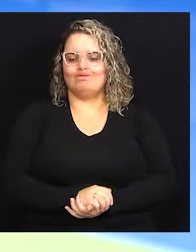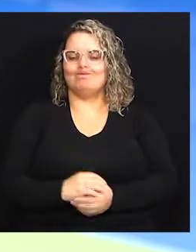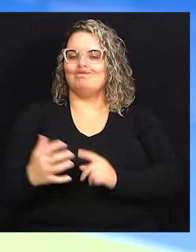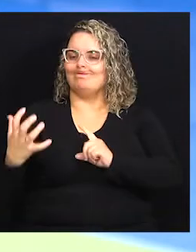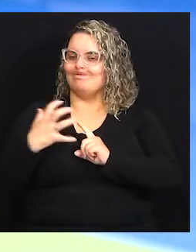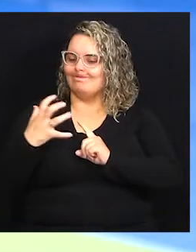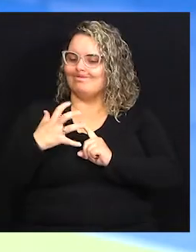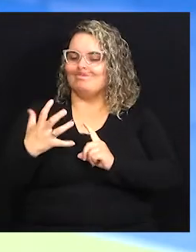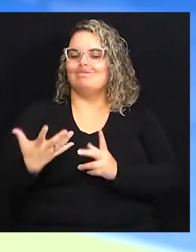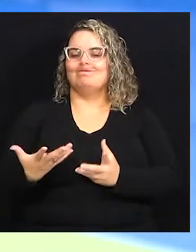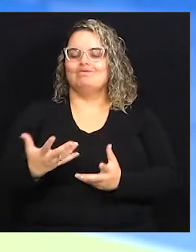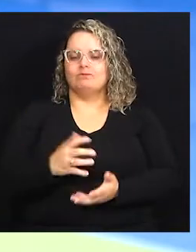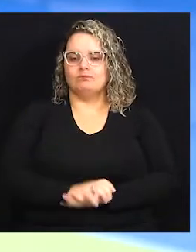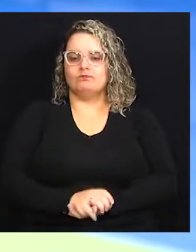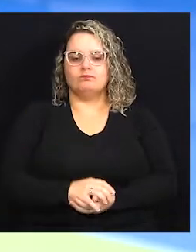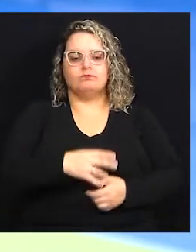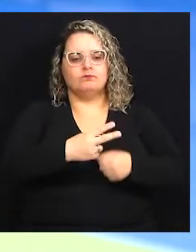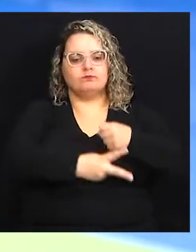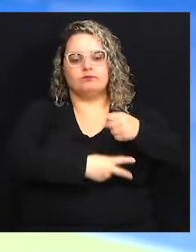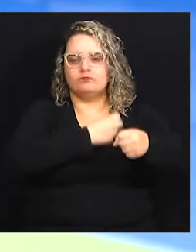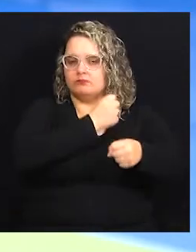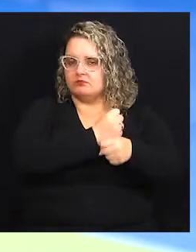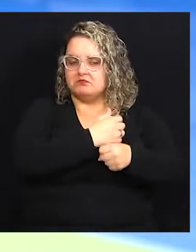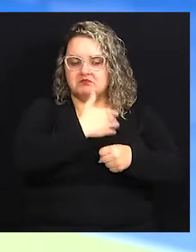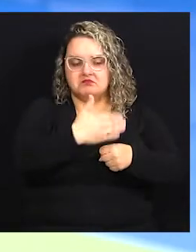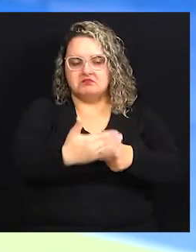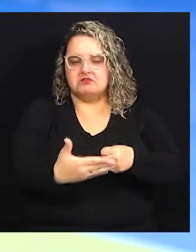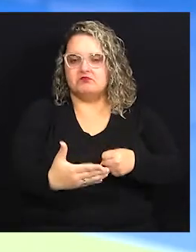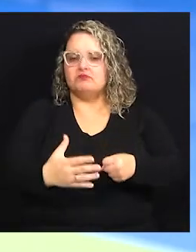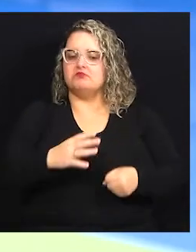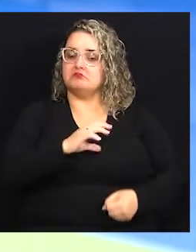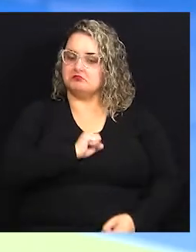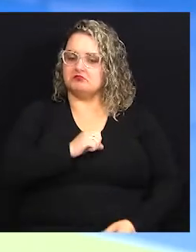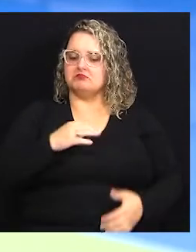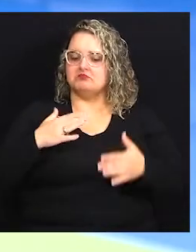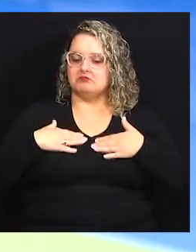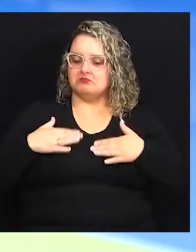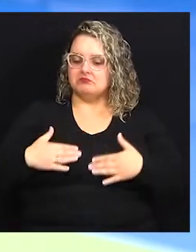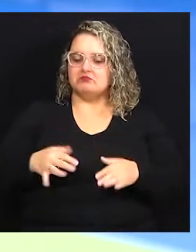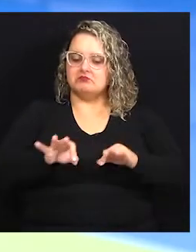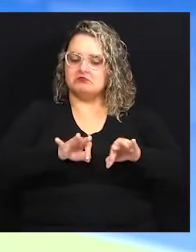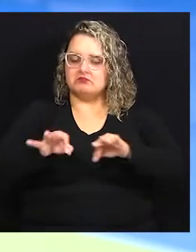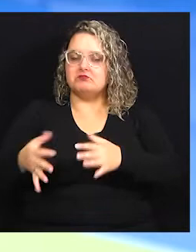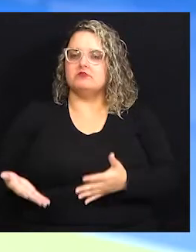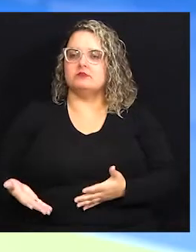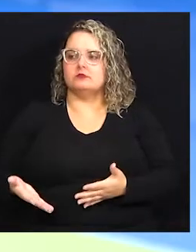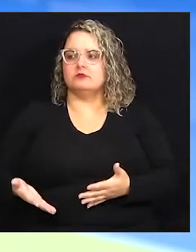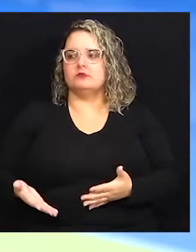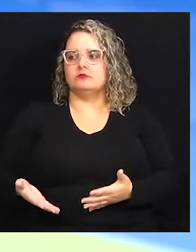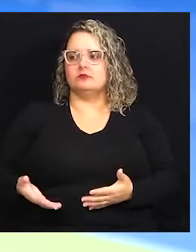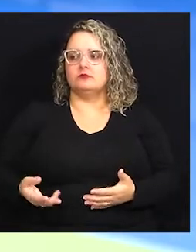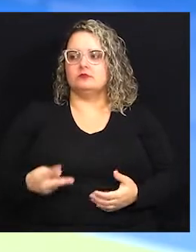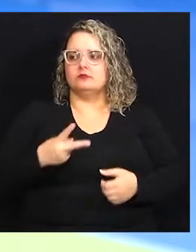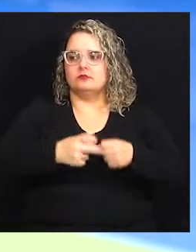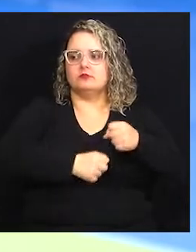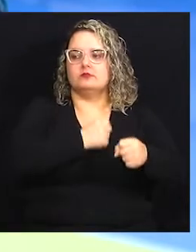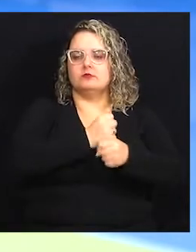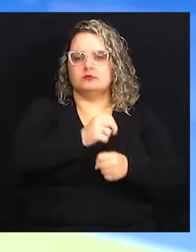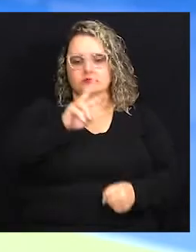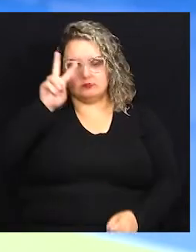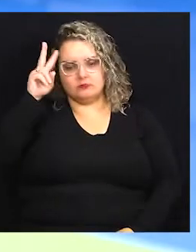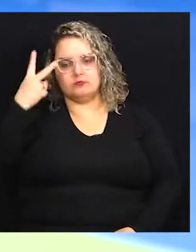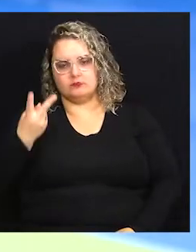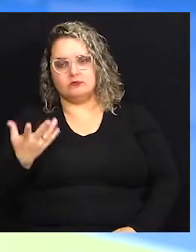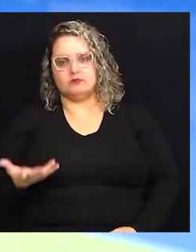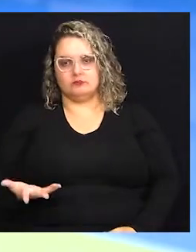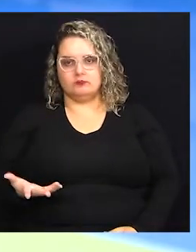aí, do segundo ano em diante, como eu passei a pegar gosto muito pela parte física, aí do segundo ano em diante essa transição já ficou